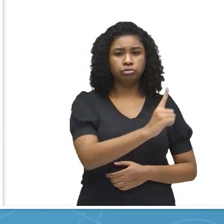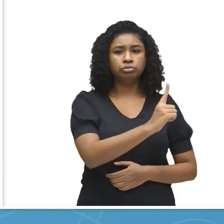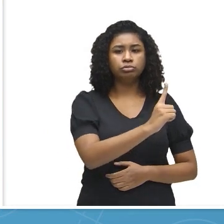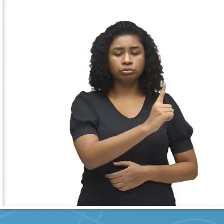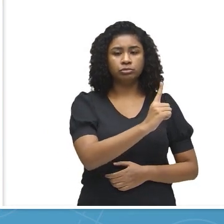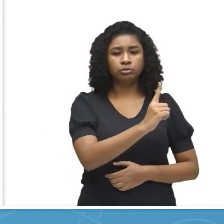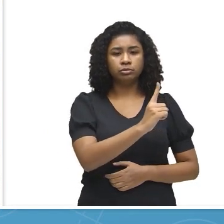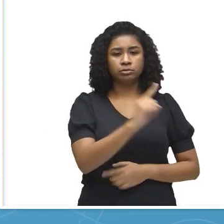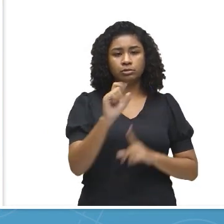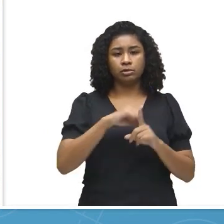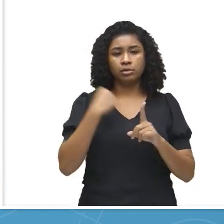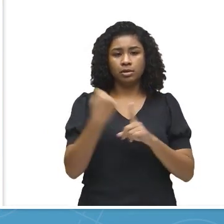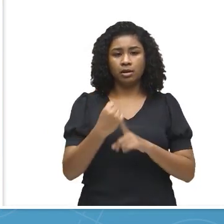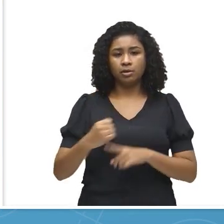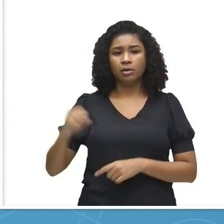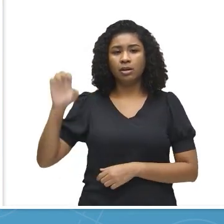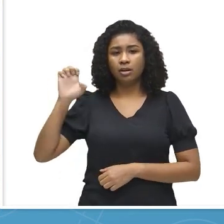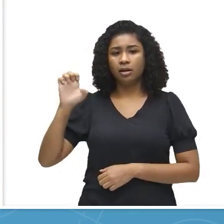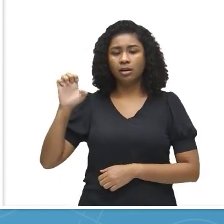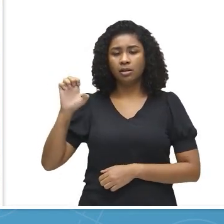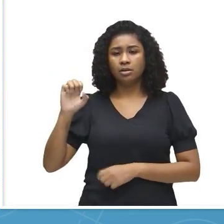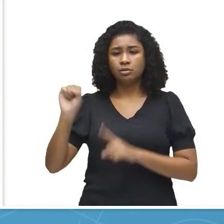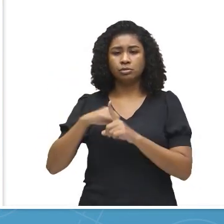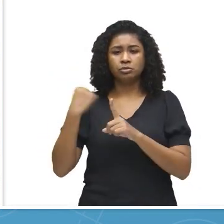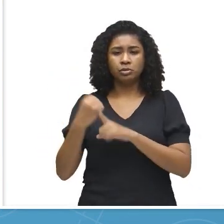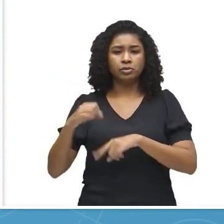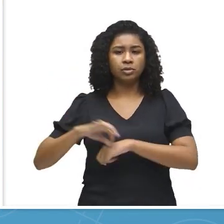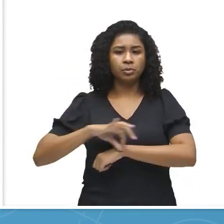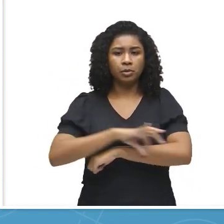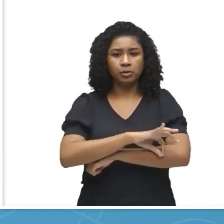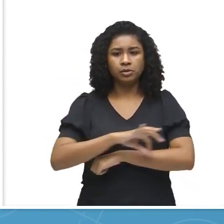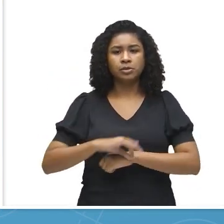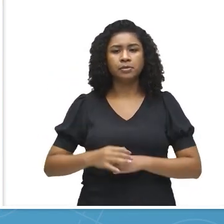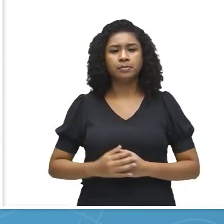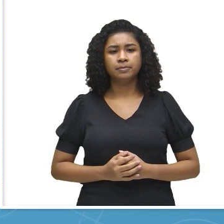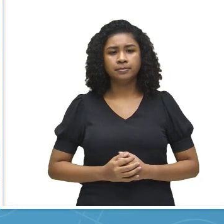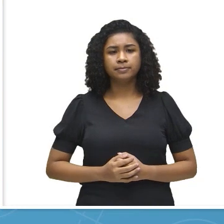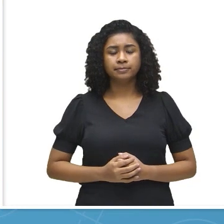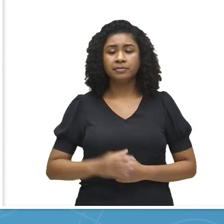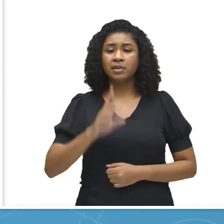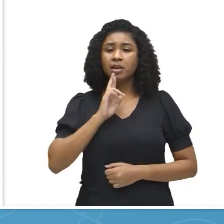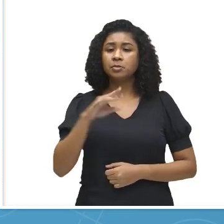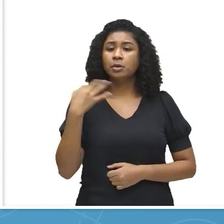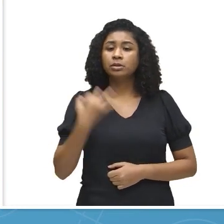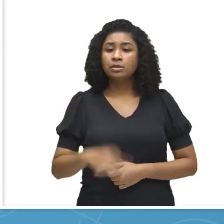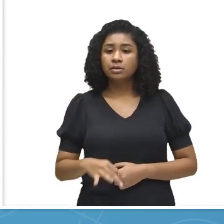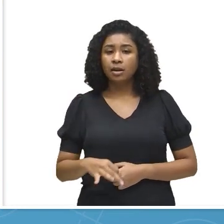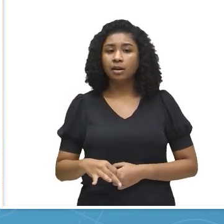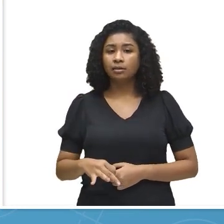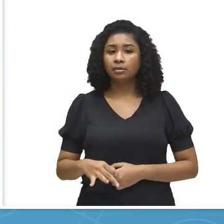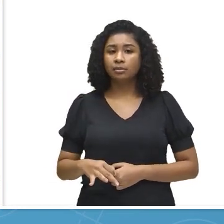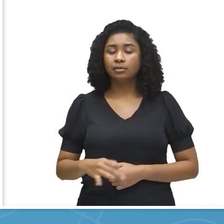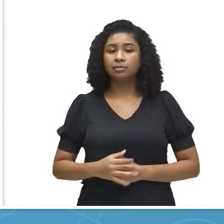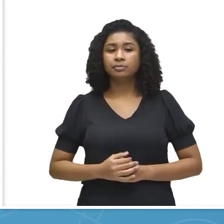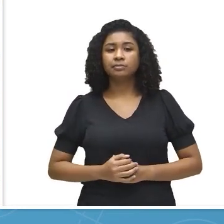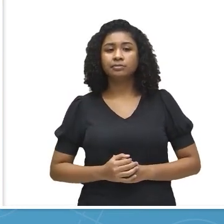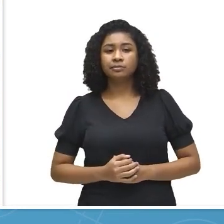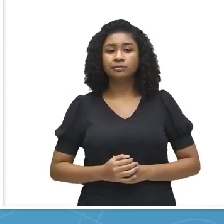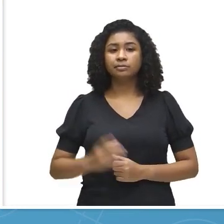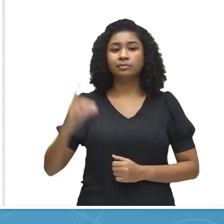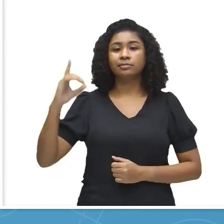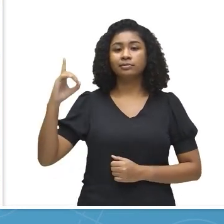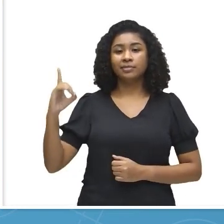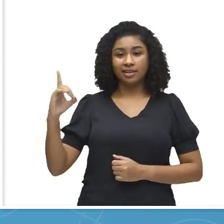a sociobiologia. Vamos lá, gente. A opção correta, nesse caso, gente, seria a opção D, como